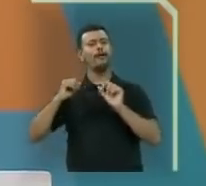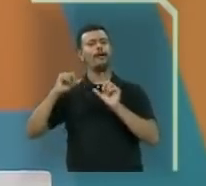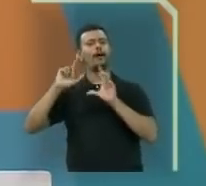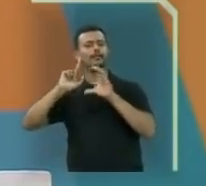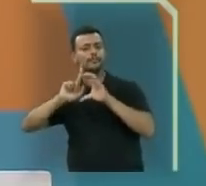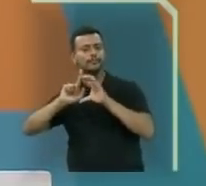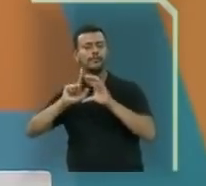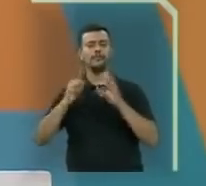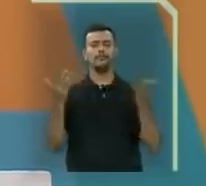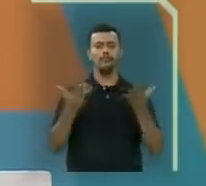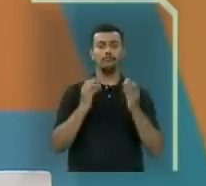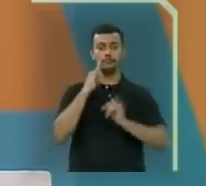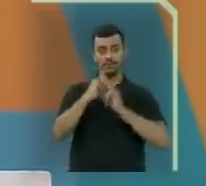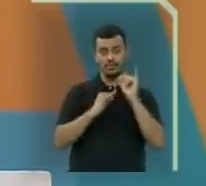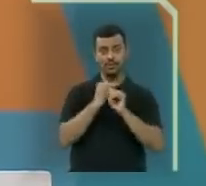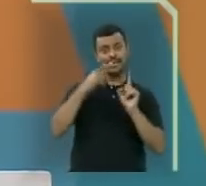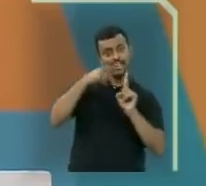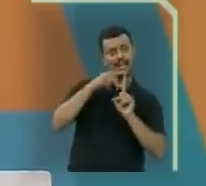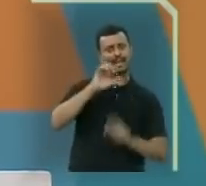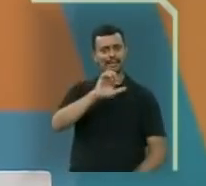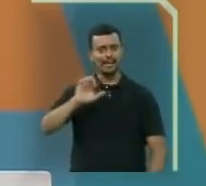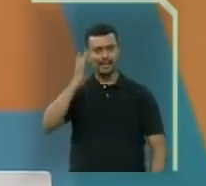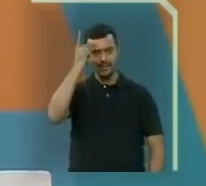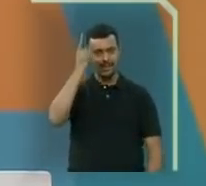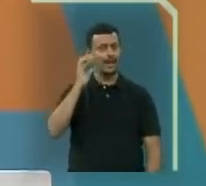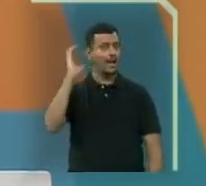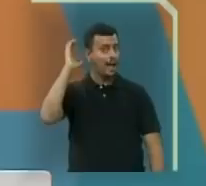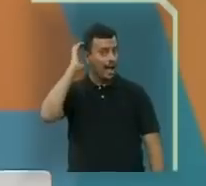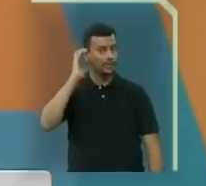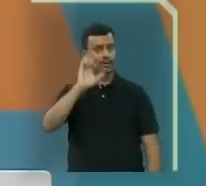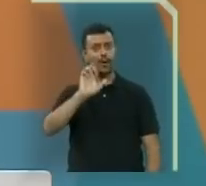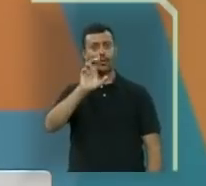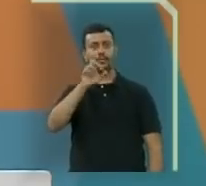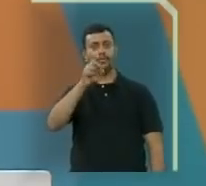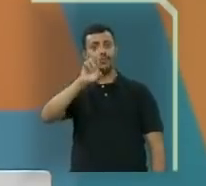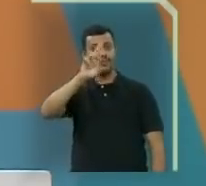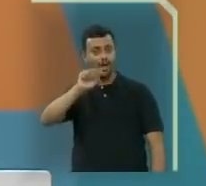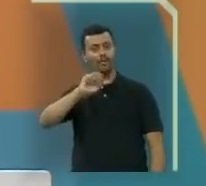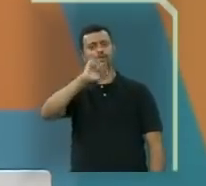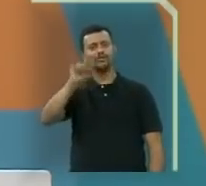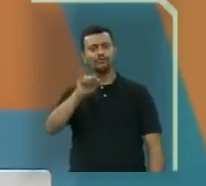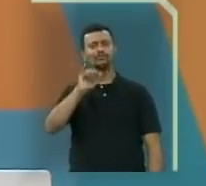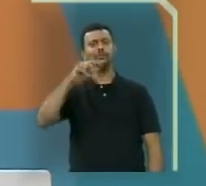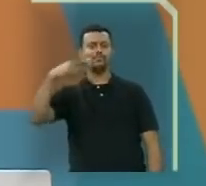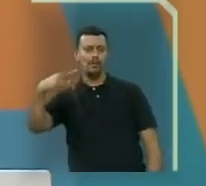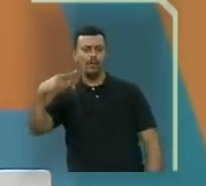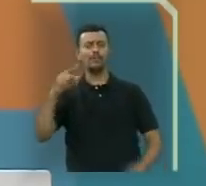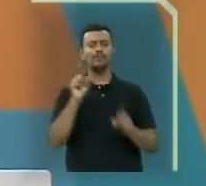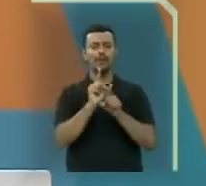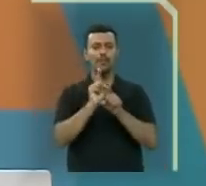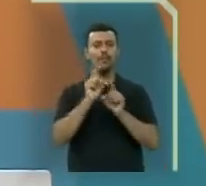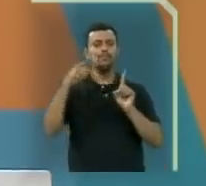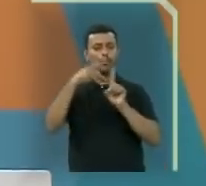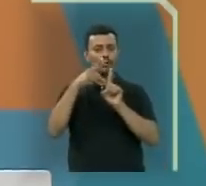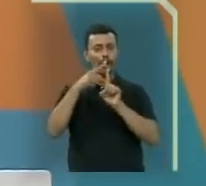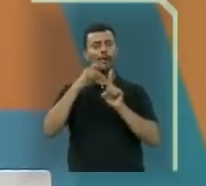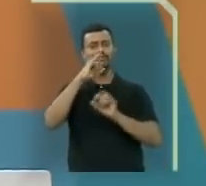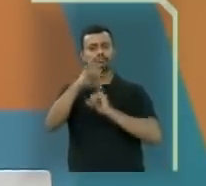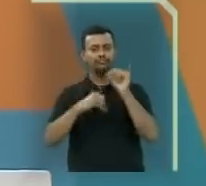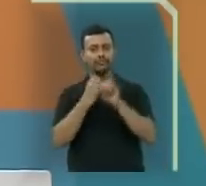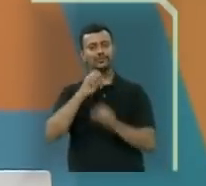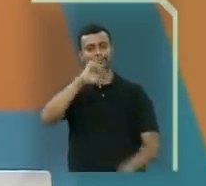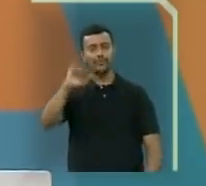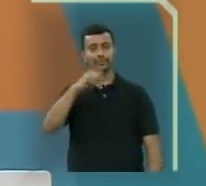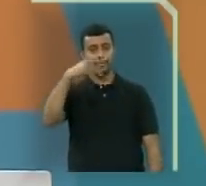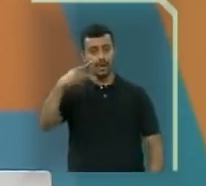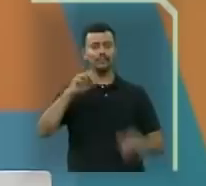Estadão, TV Estadão, Rádio Eldorado, Rádio Jovem Pan, Portal Jovem Pan e pelo